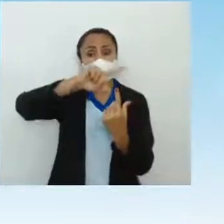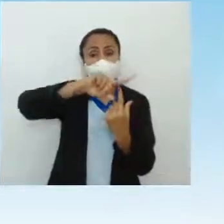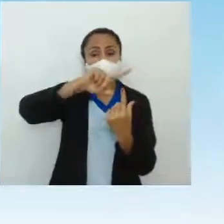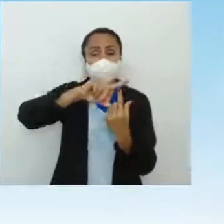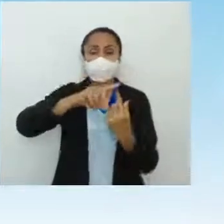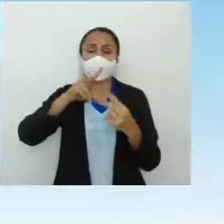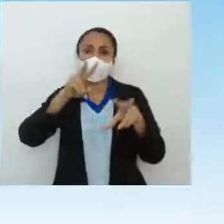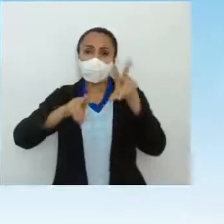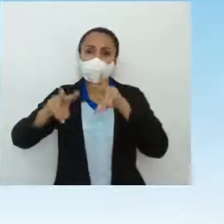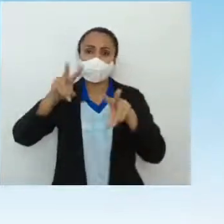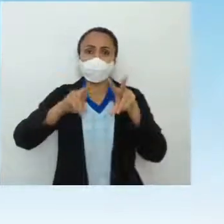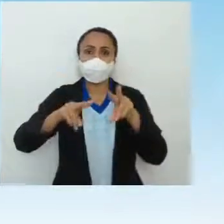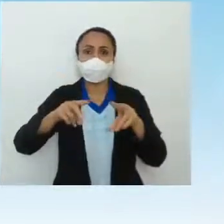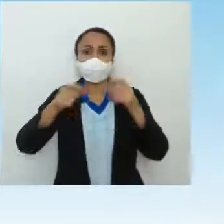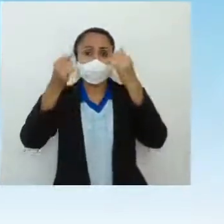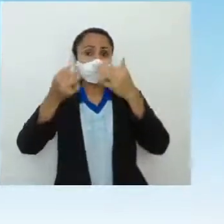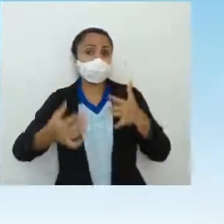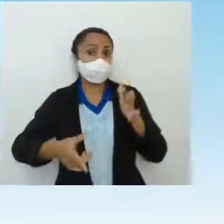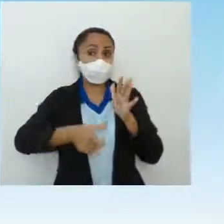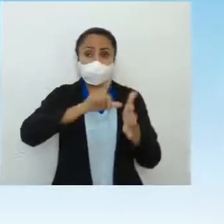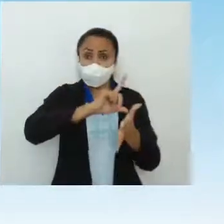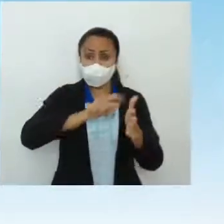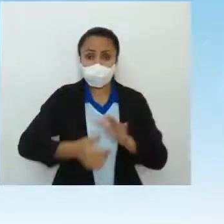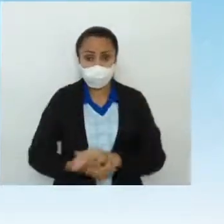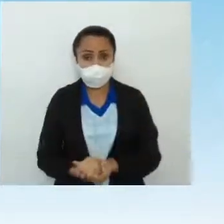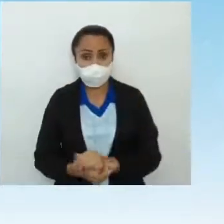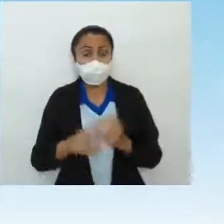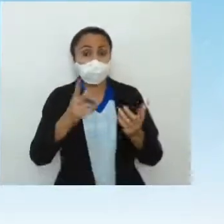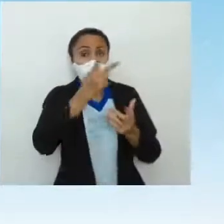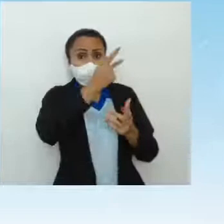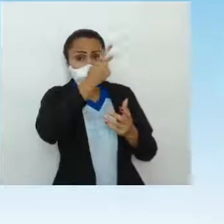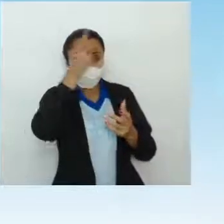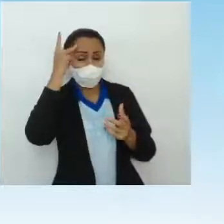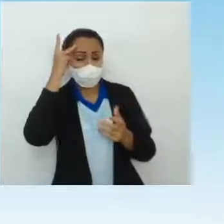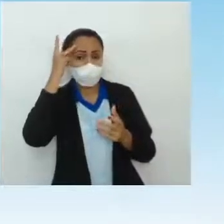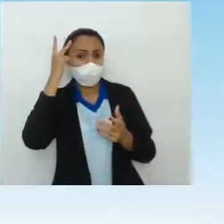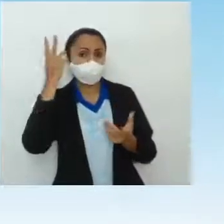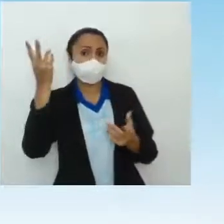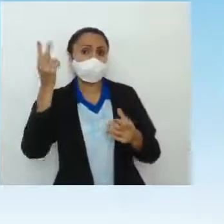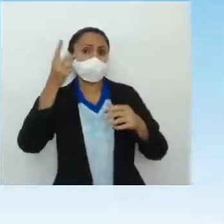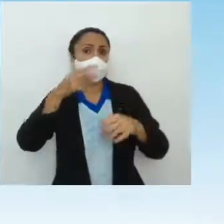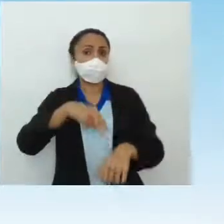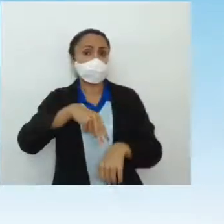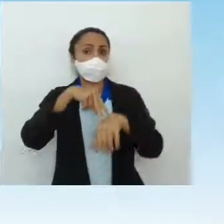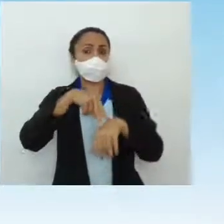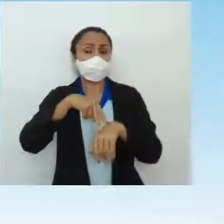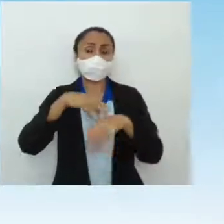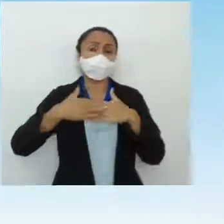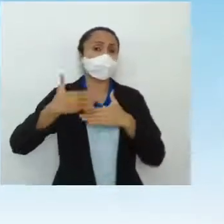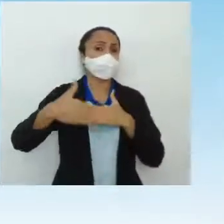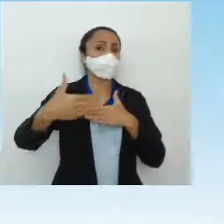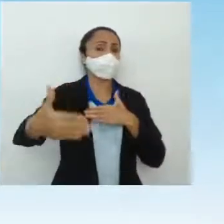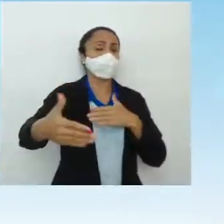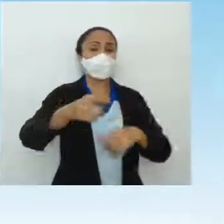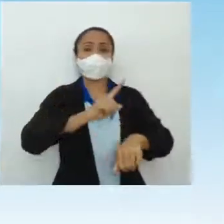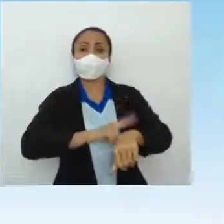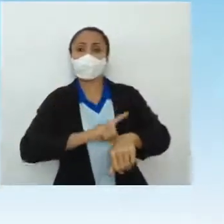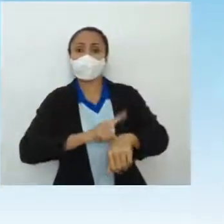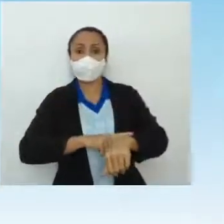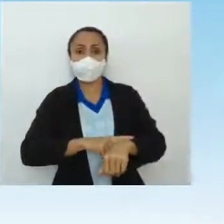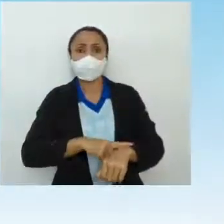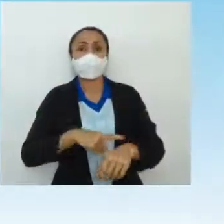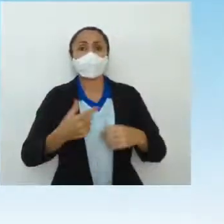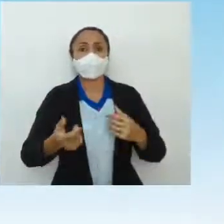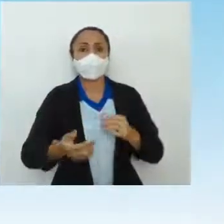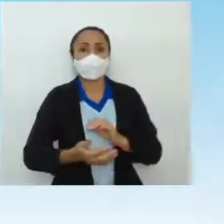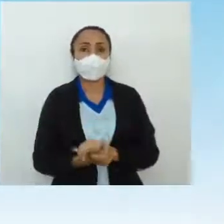ali anteriormente. Quando uma pessoa ela fica exposta a um longo período de tempo em um ambiente com